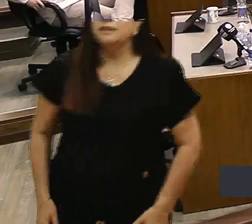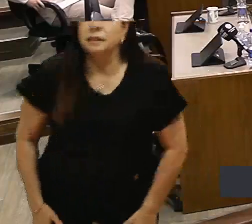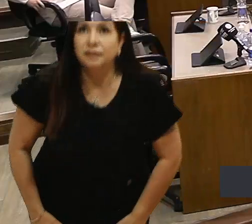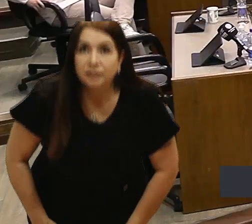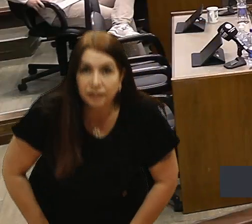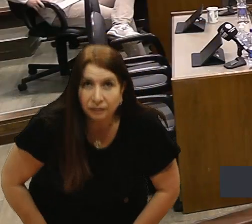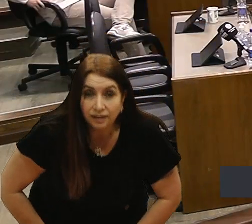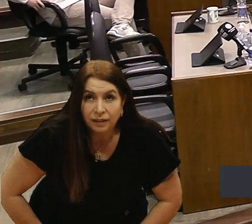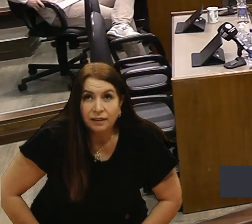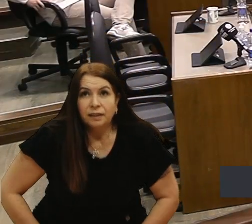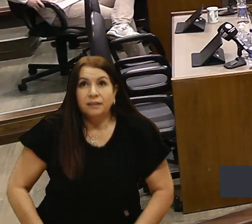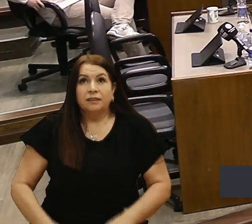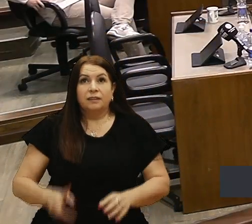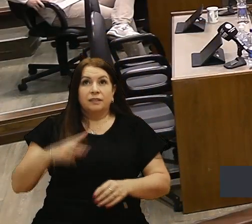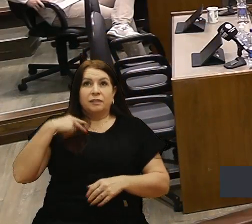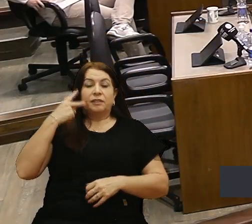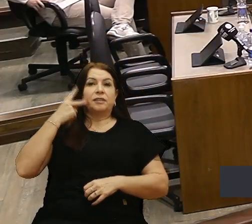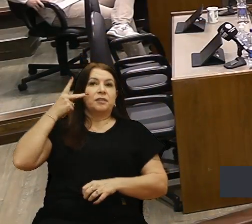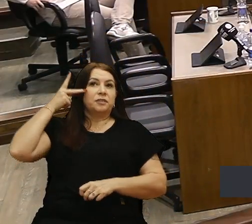Vereador Iago Morante.